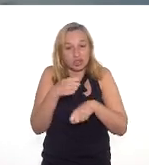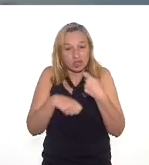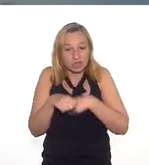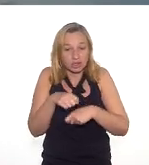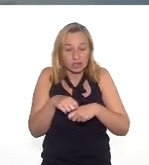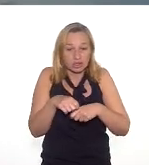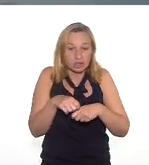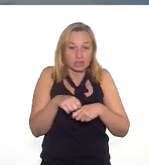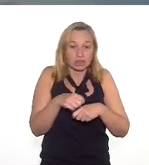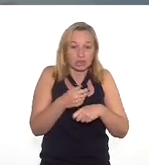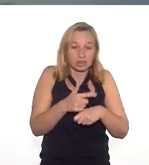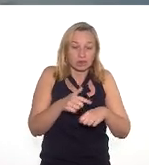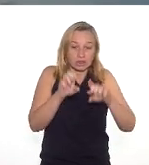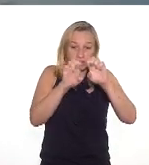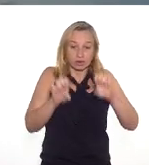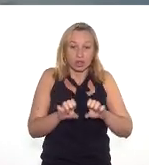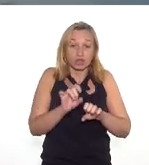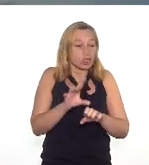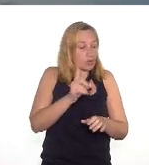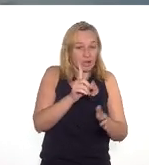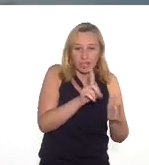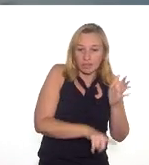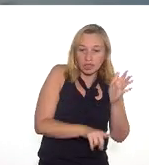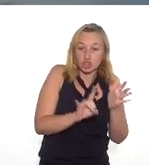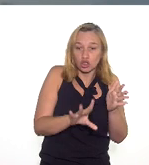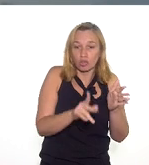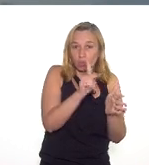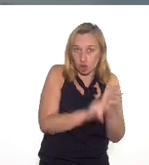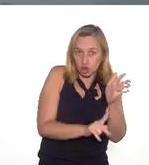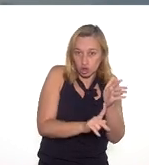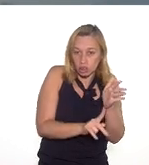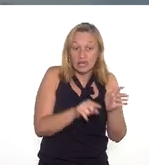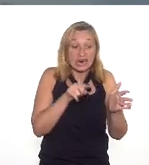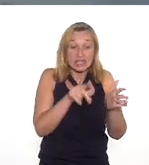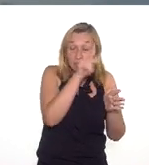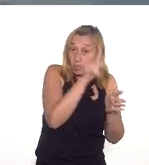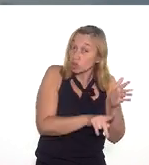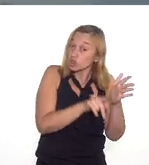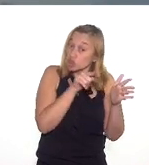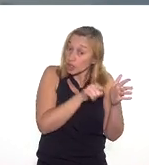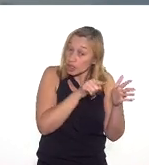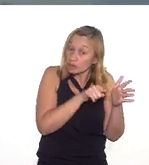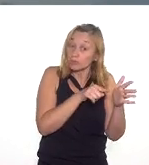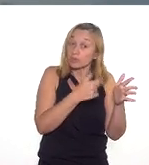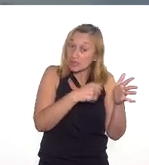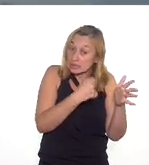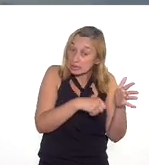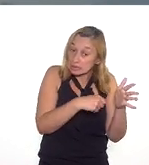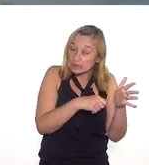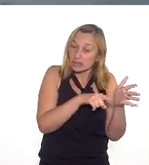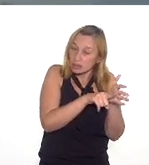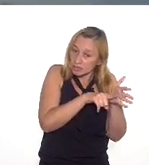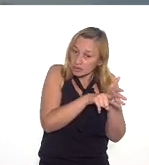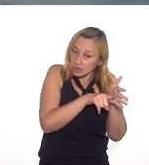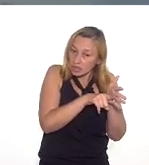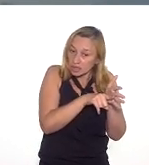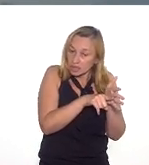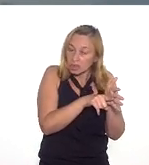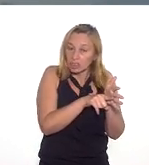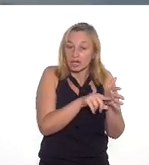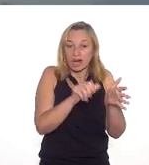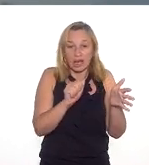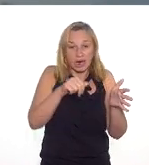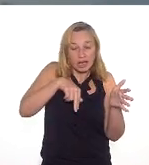é abatido, só pode ser abatido projeto. E esse projeto tem que ser fiscalizado pela ANP